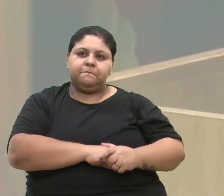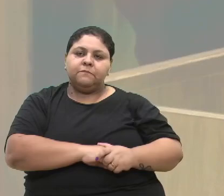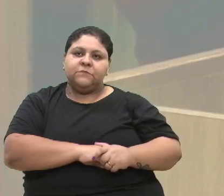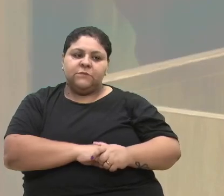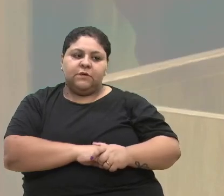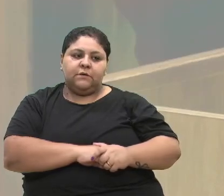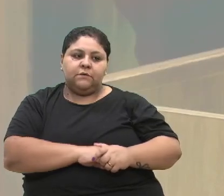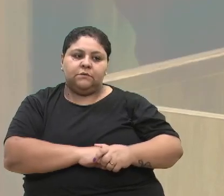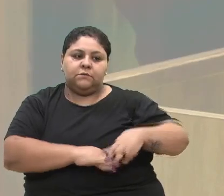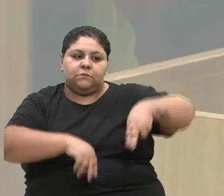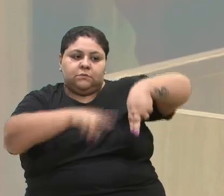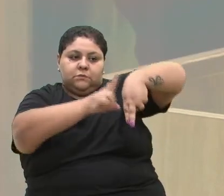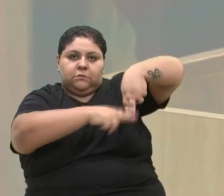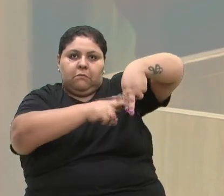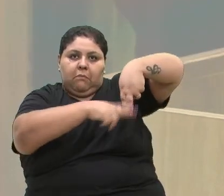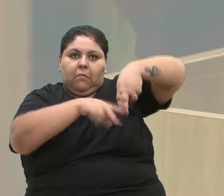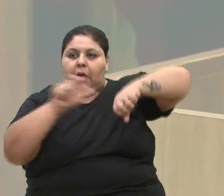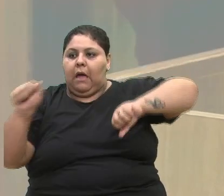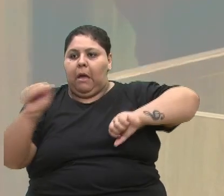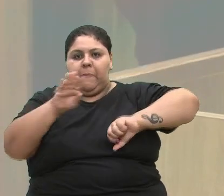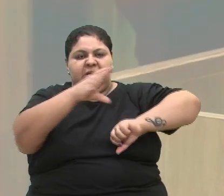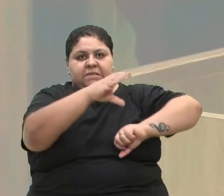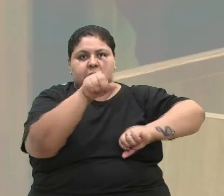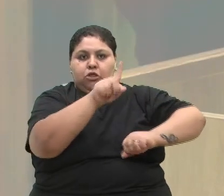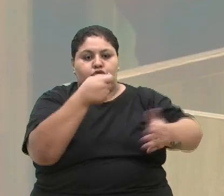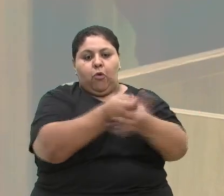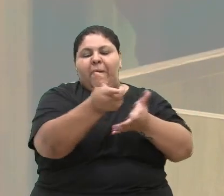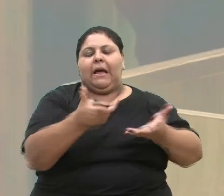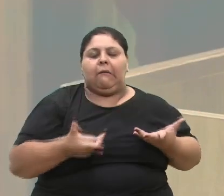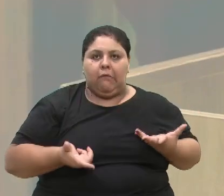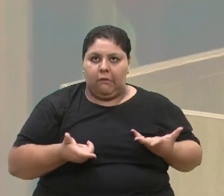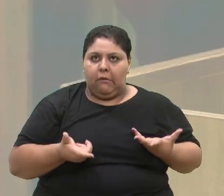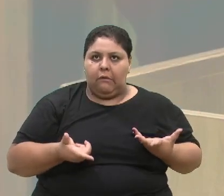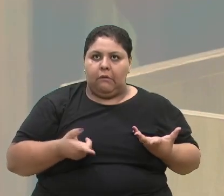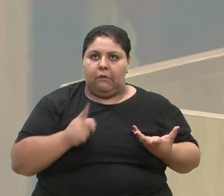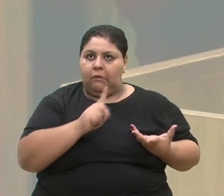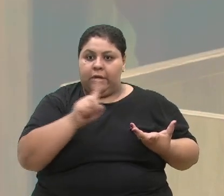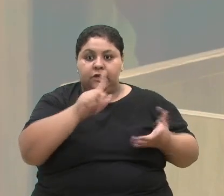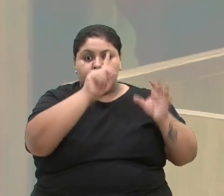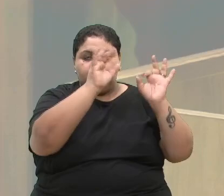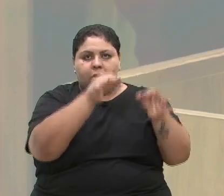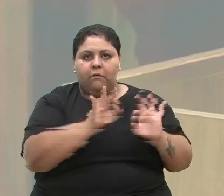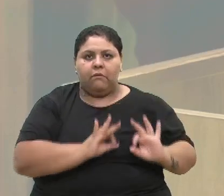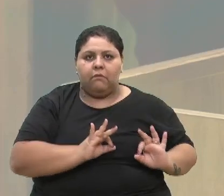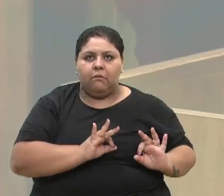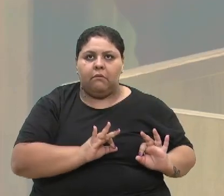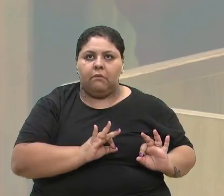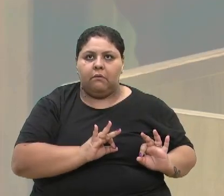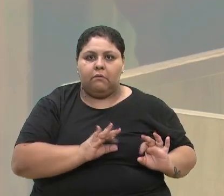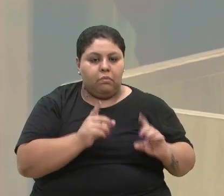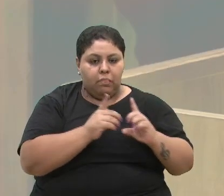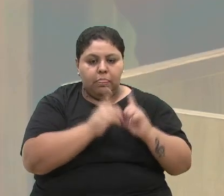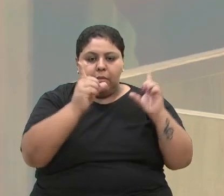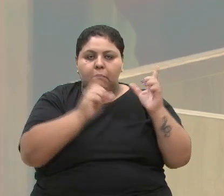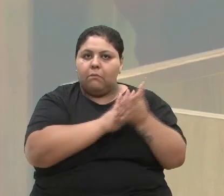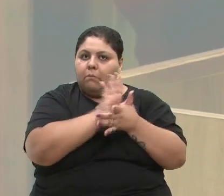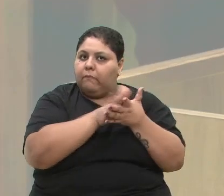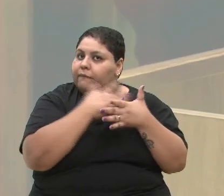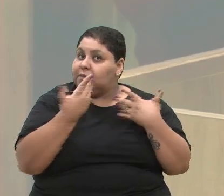do A, B ou C, tu não paga. Isso não é correto. Isso não é democracia.